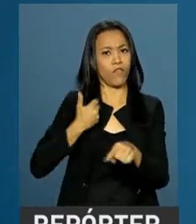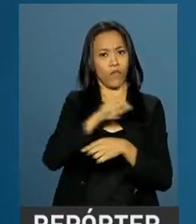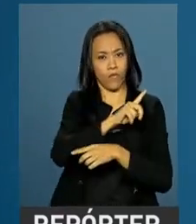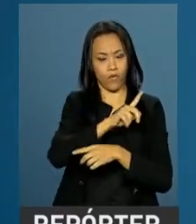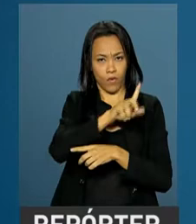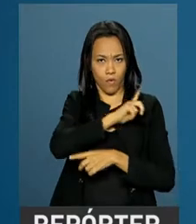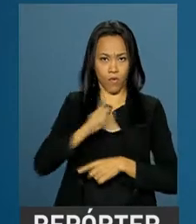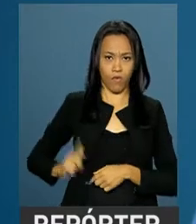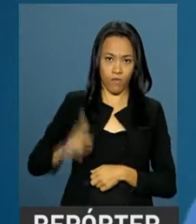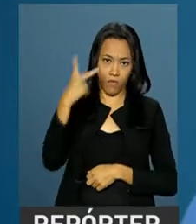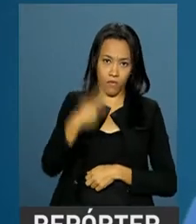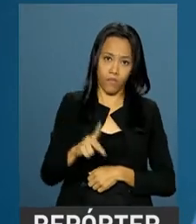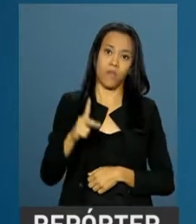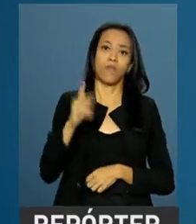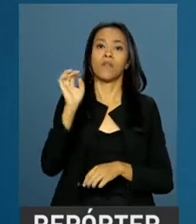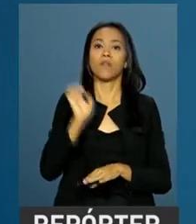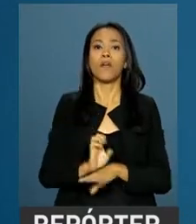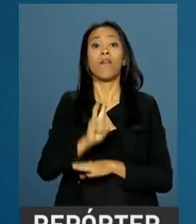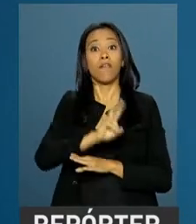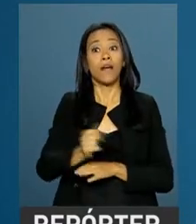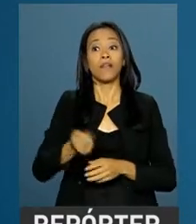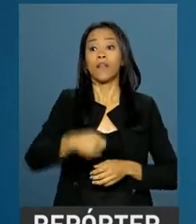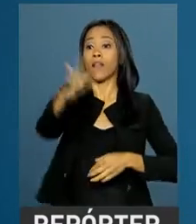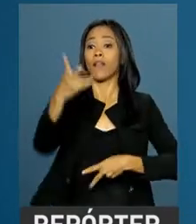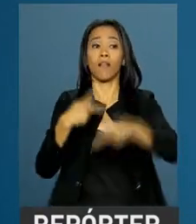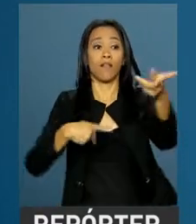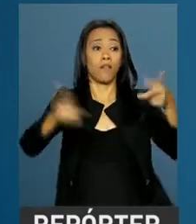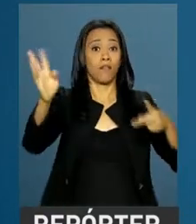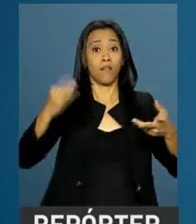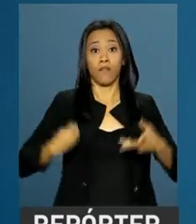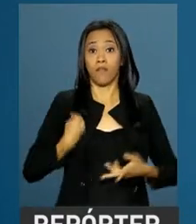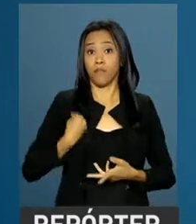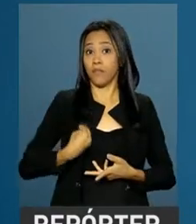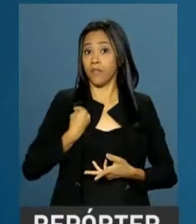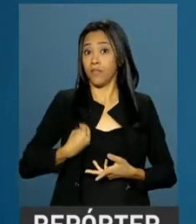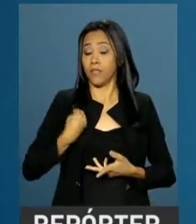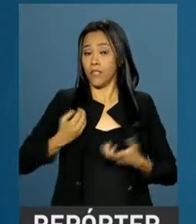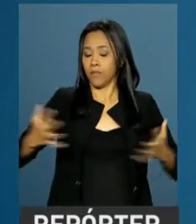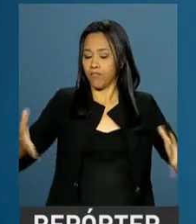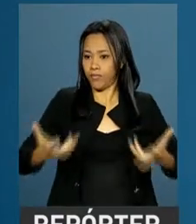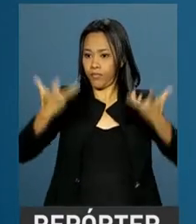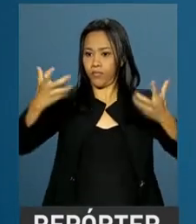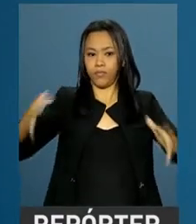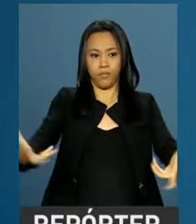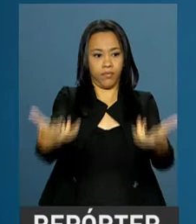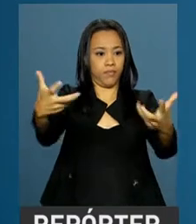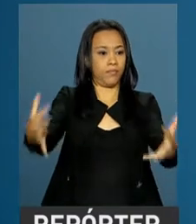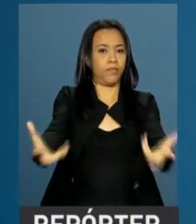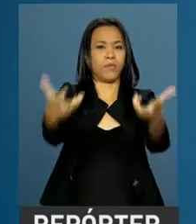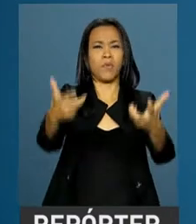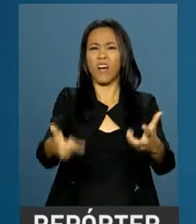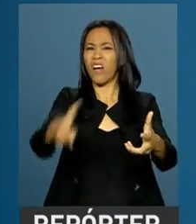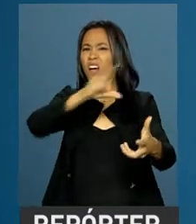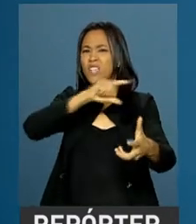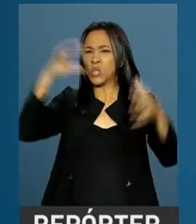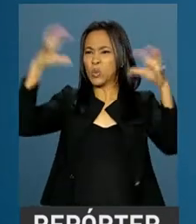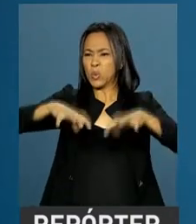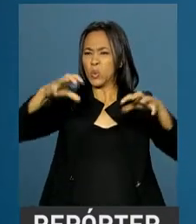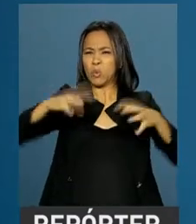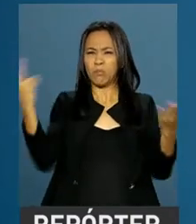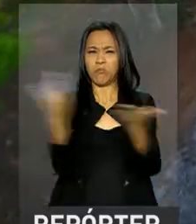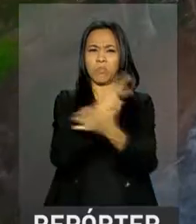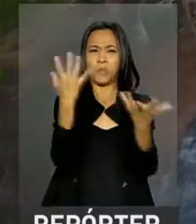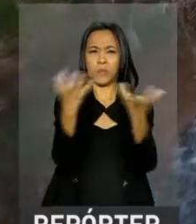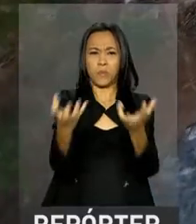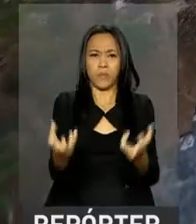Ricardo Coutinho, trarão vida a regiões historicamente castigadas pelo flagelo da